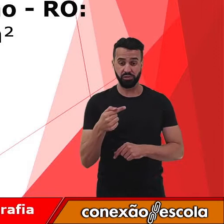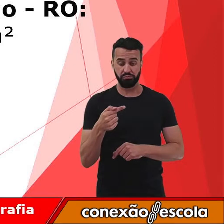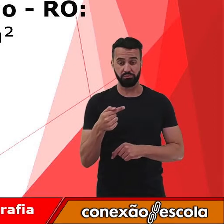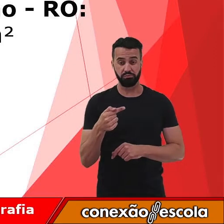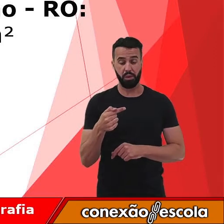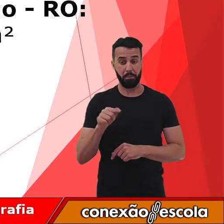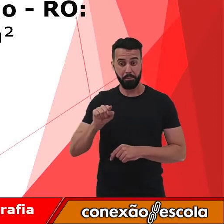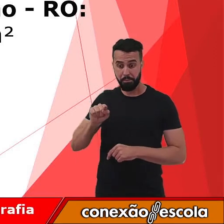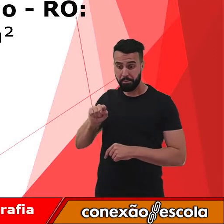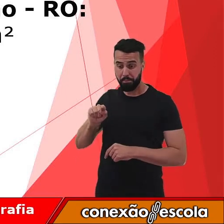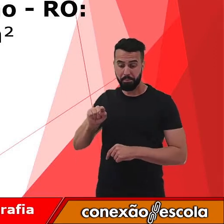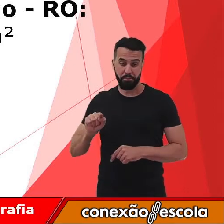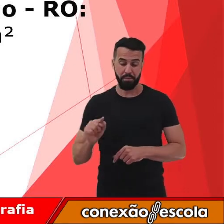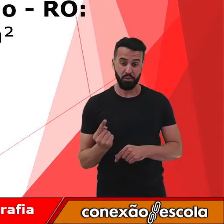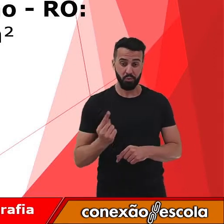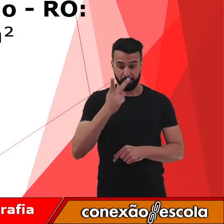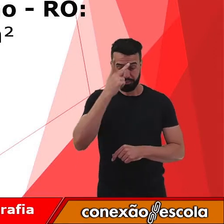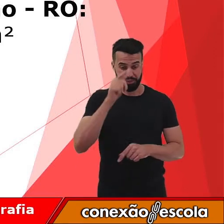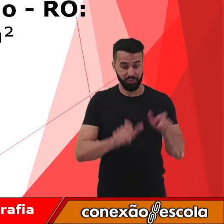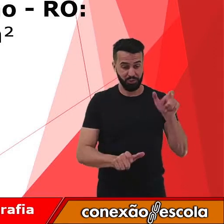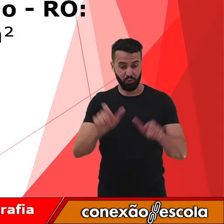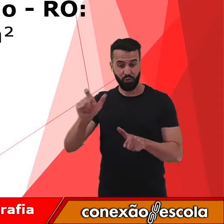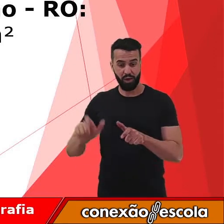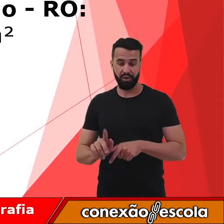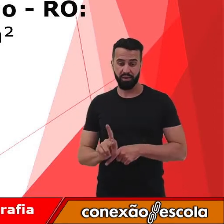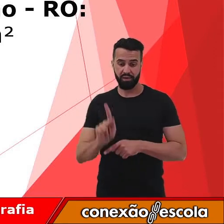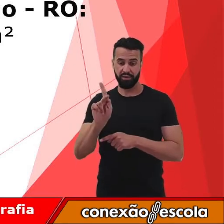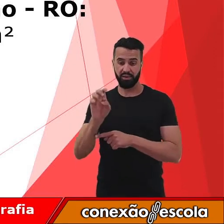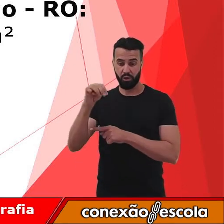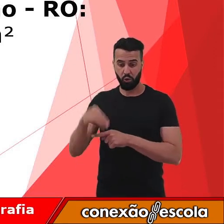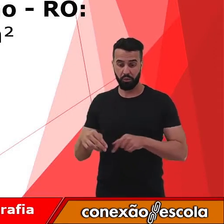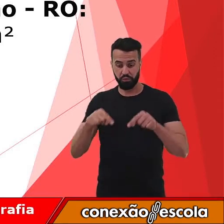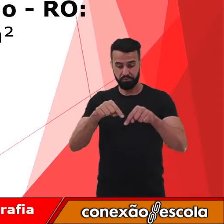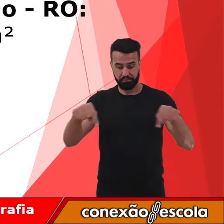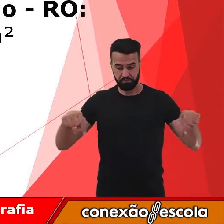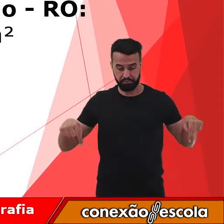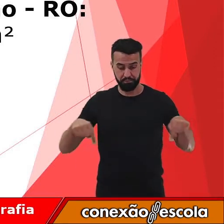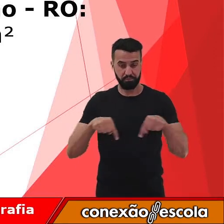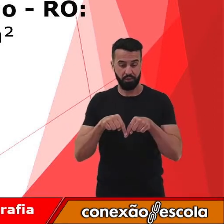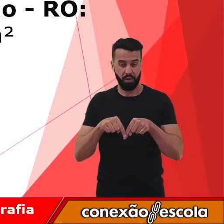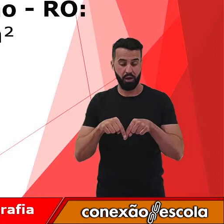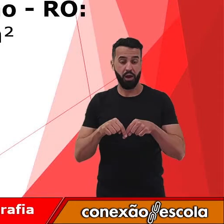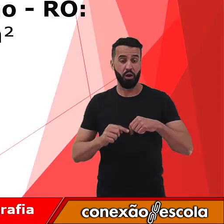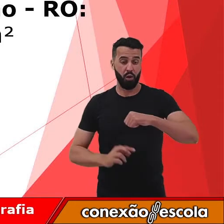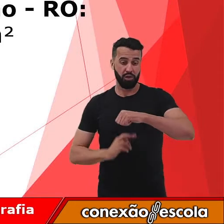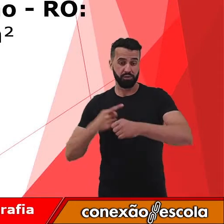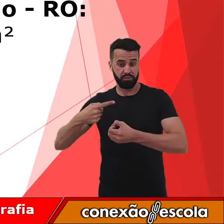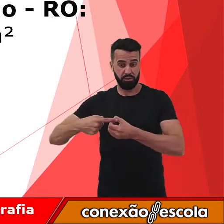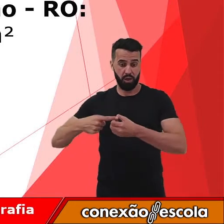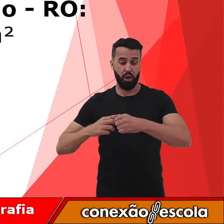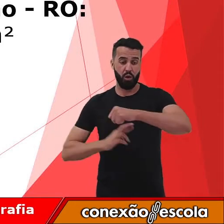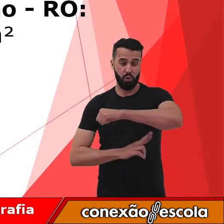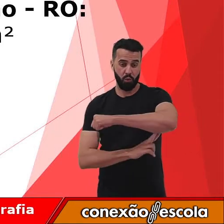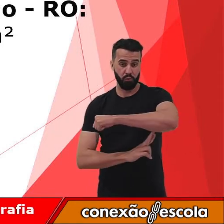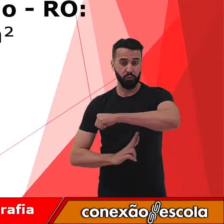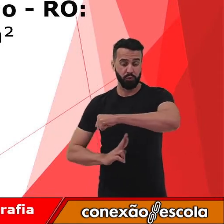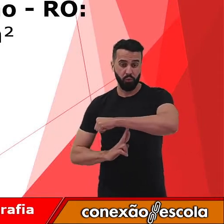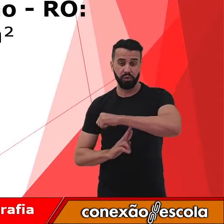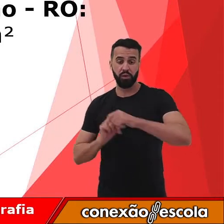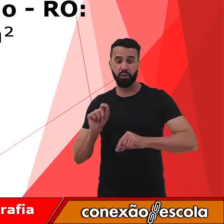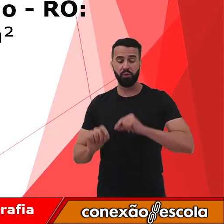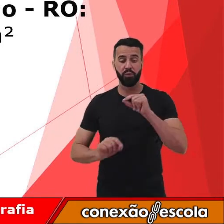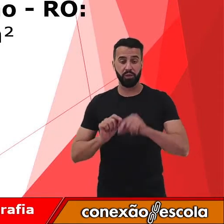mil habitantes por quilômetros quadrados. Já em Porto Velho, capital de Rondônia, a densidade demográfica é